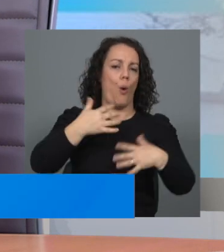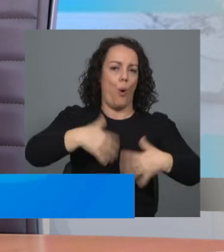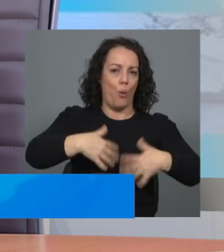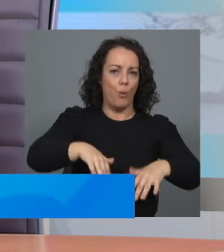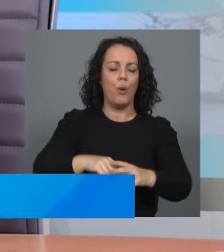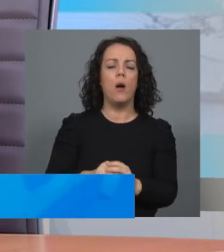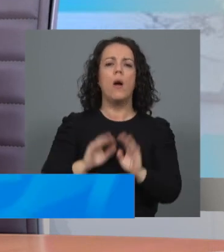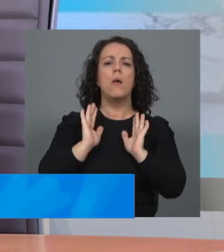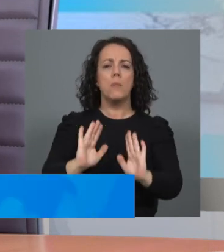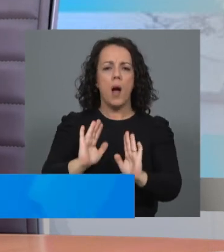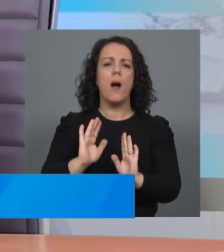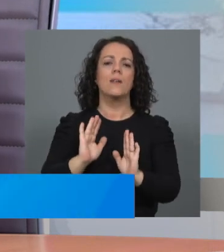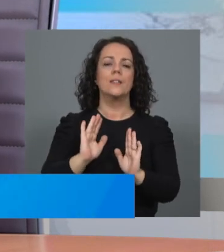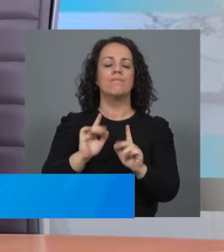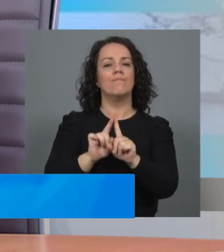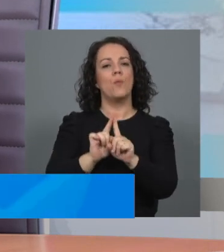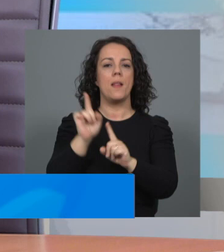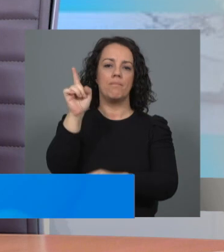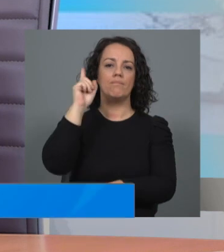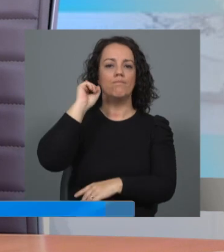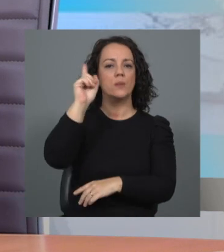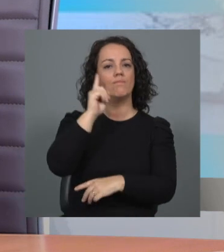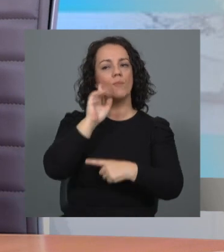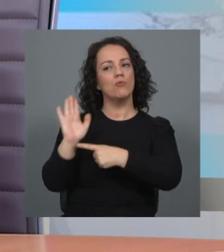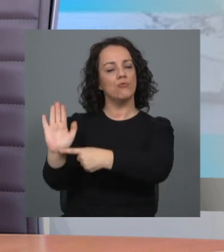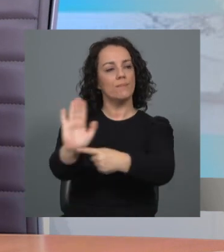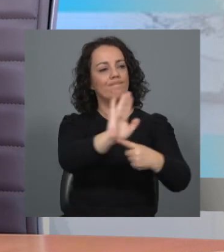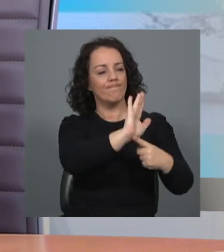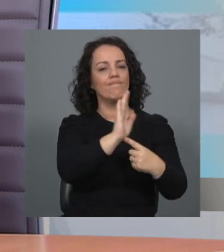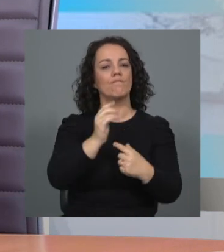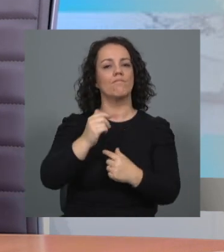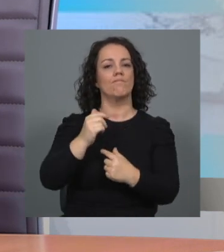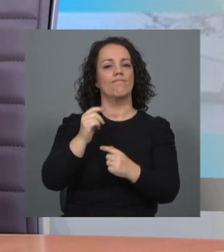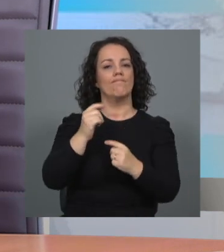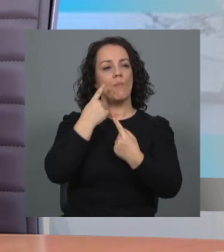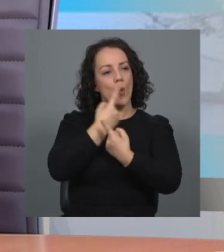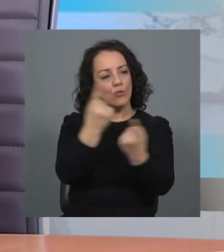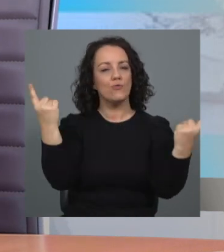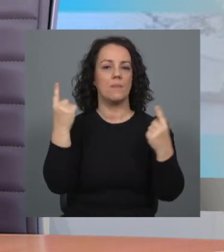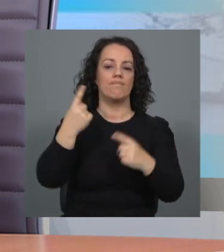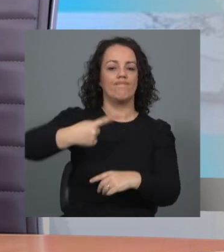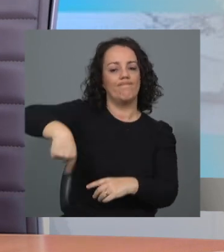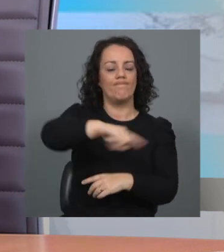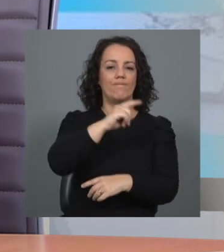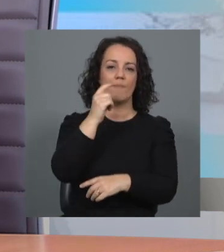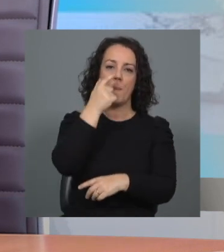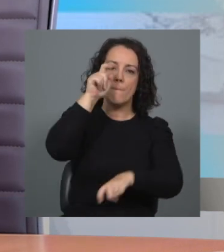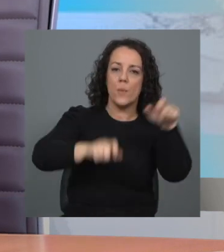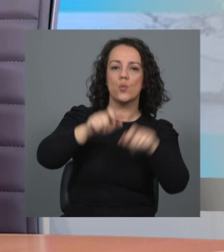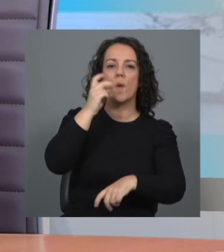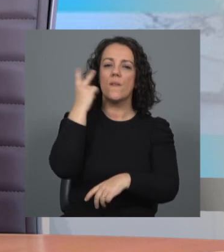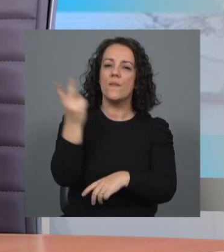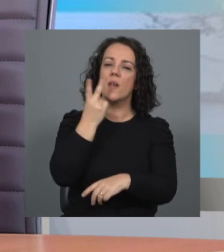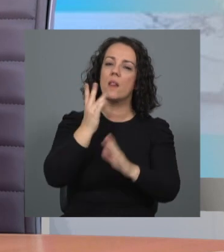o sinal que o Presidente dá de que percebe a importância da religião na vida das pessoas e na vida